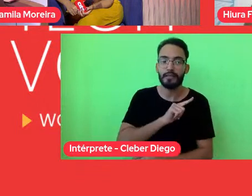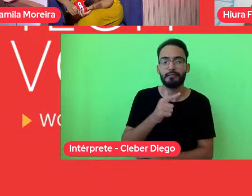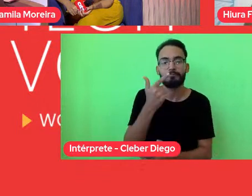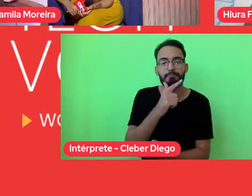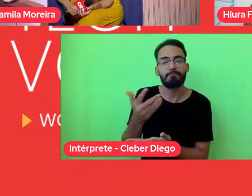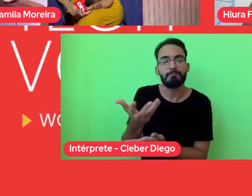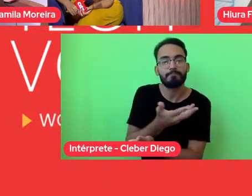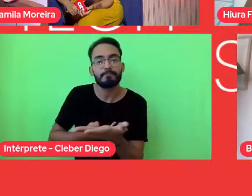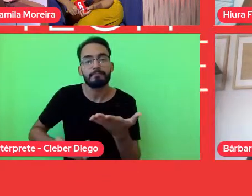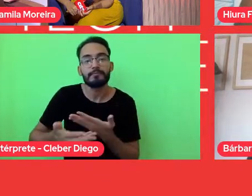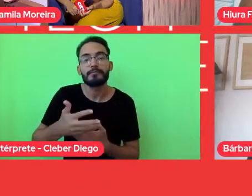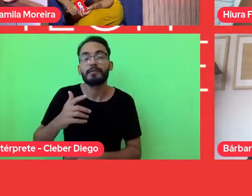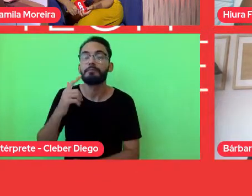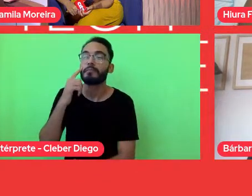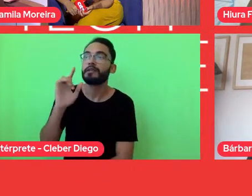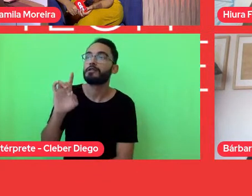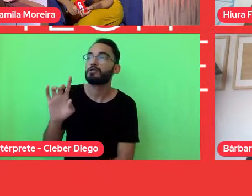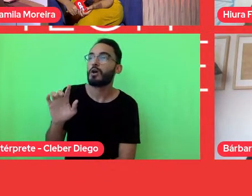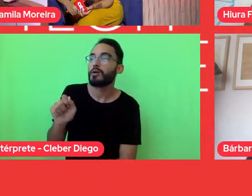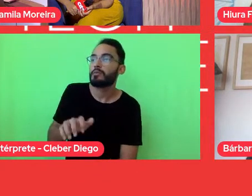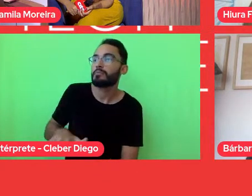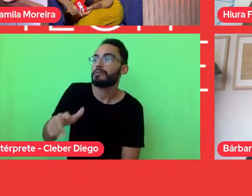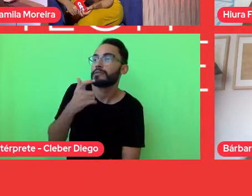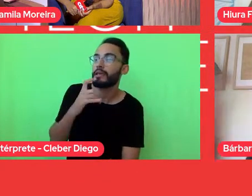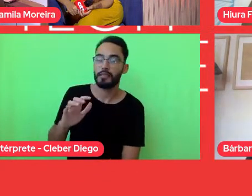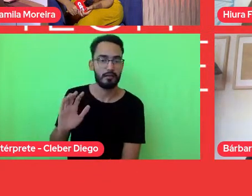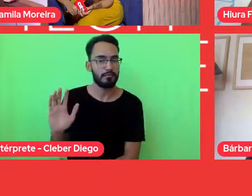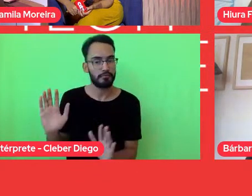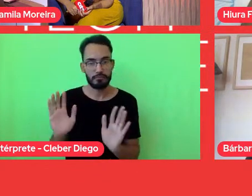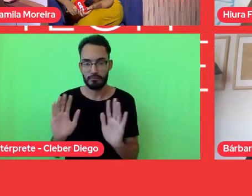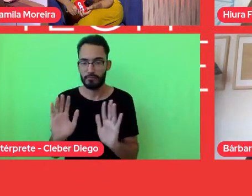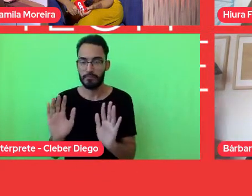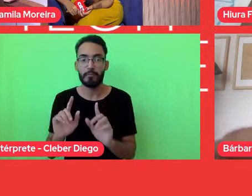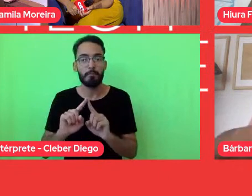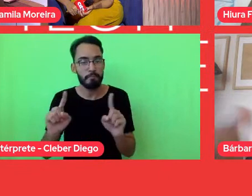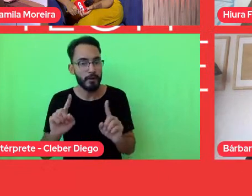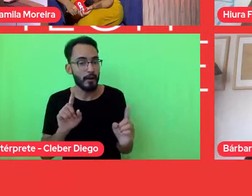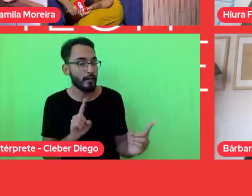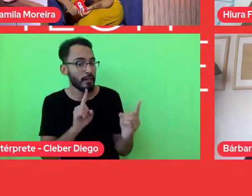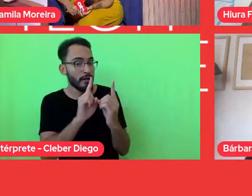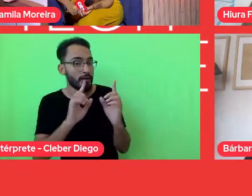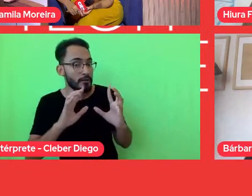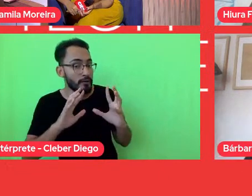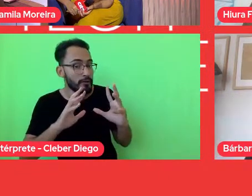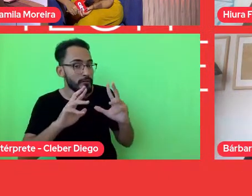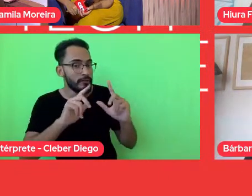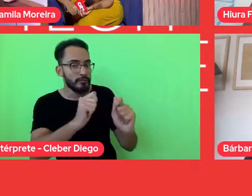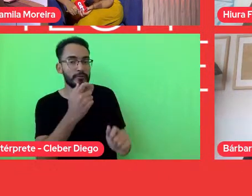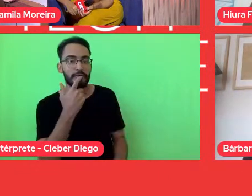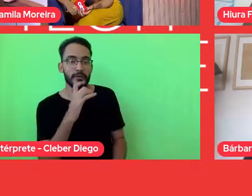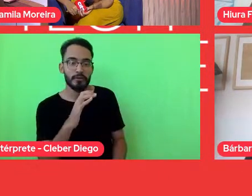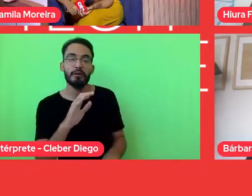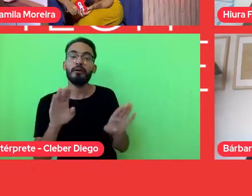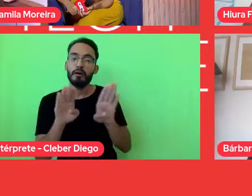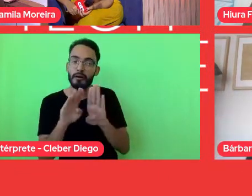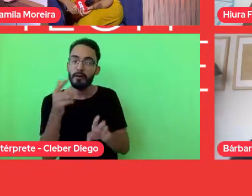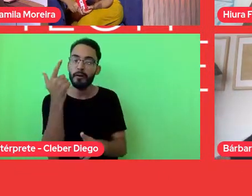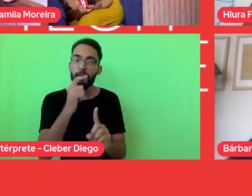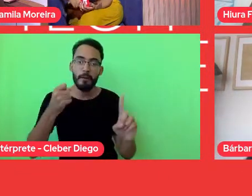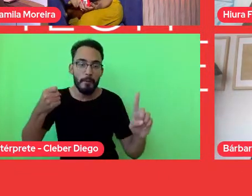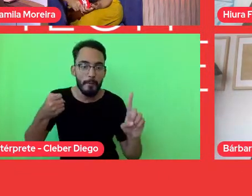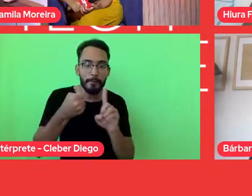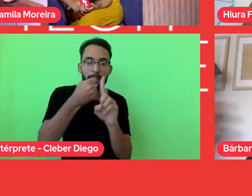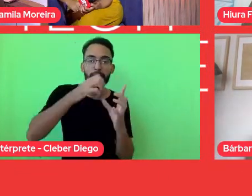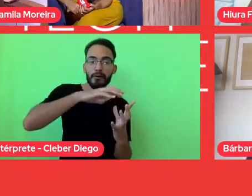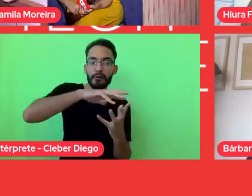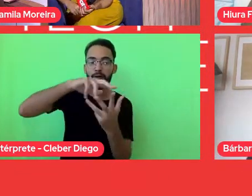contribuem não só para a CIT, mas para todos os clientes da CIT e para também fazer um impacto no mundo,